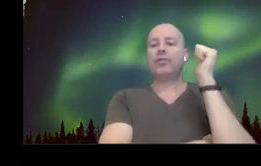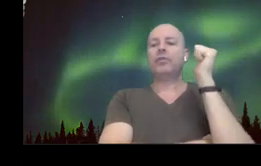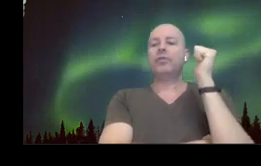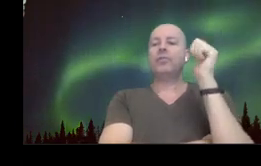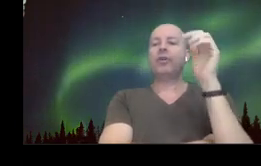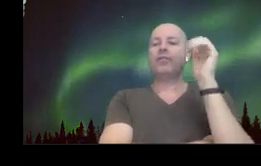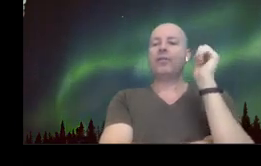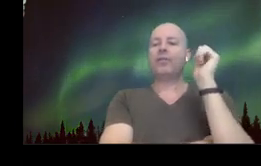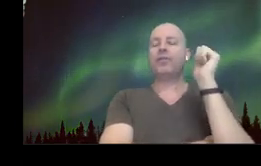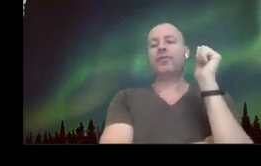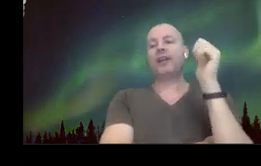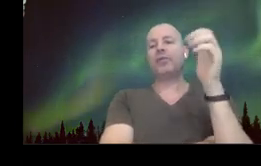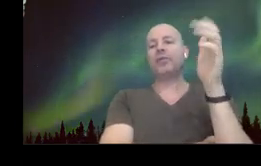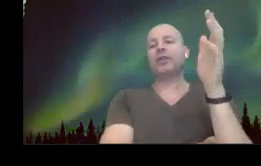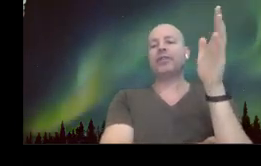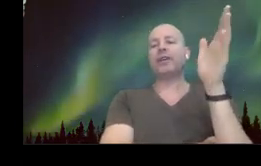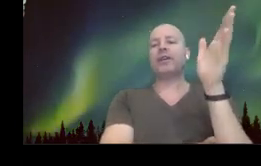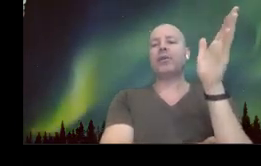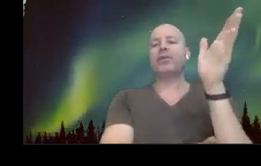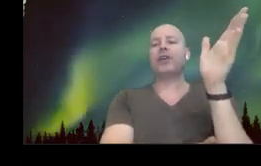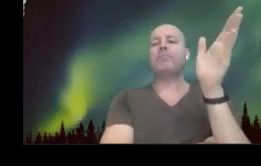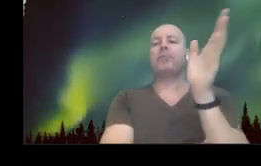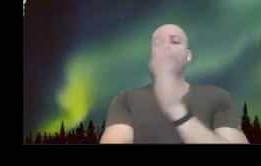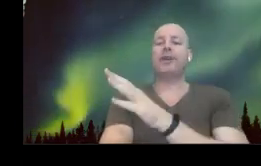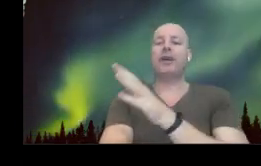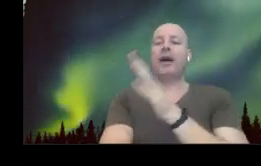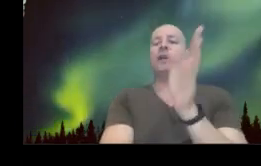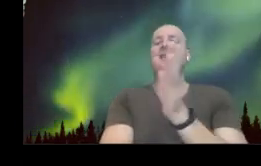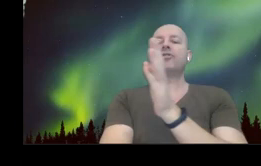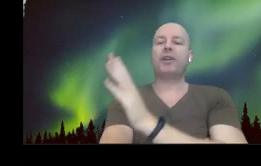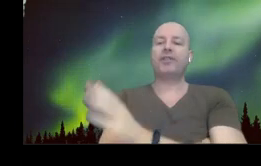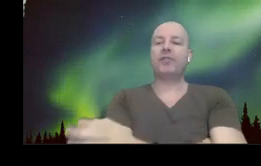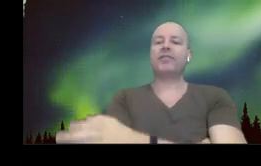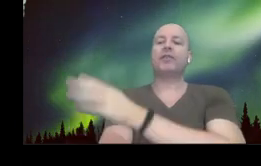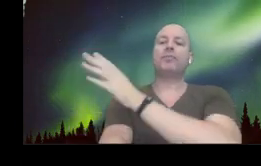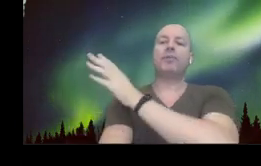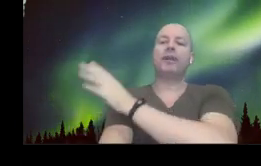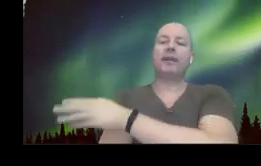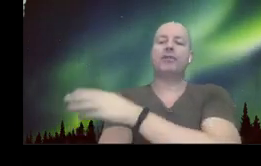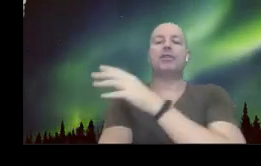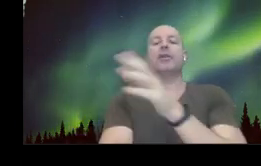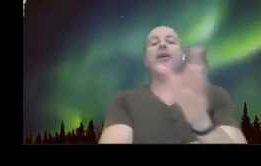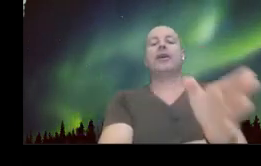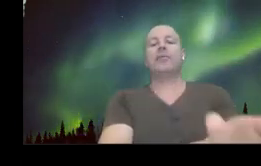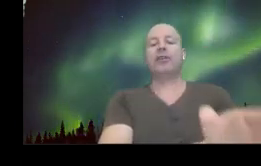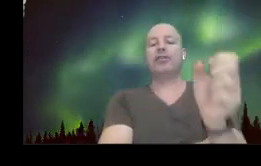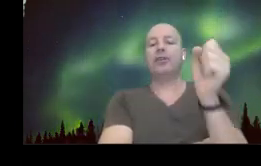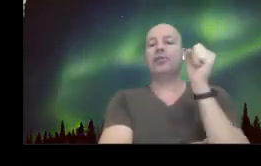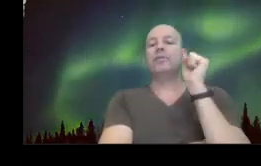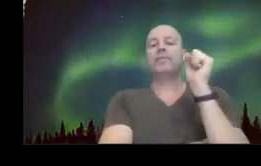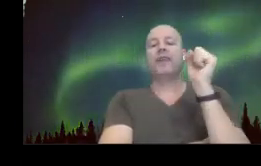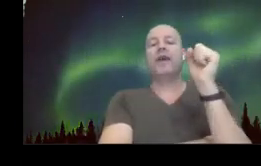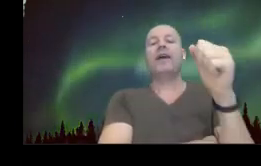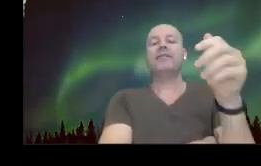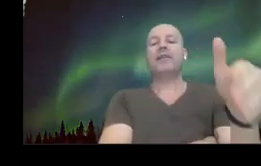margens de rio. Lembram, já ouviram falar com certeza daquela coisa de APP, áreas de preservação permanente, margem